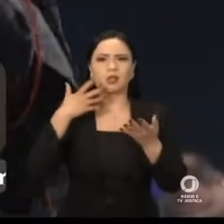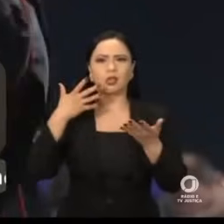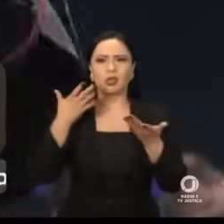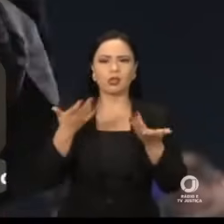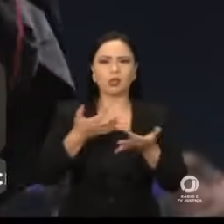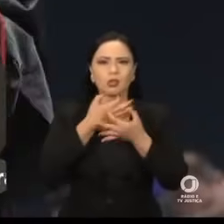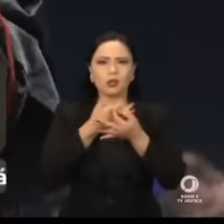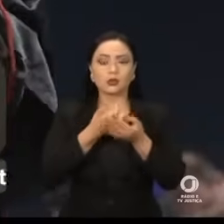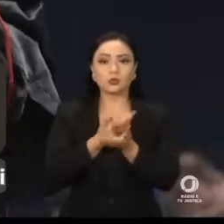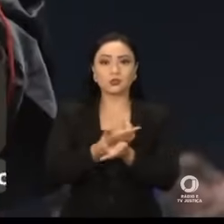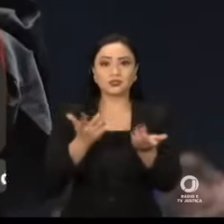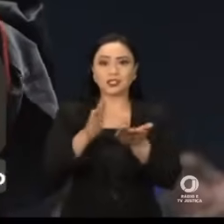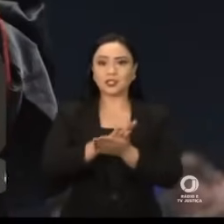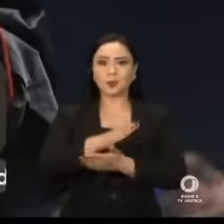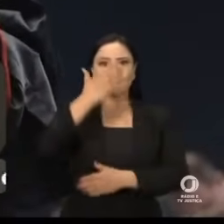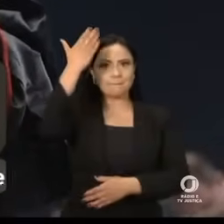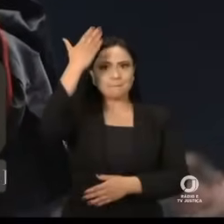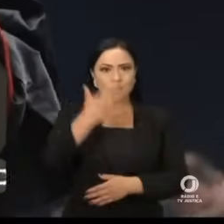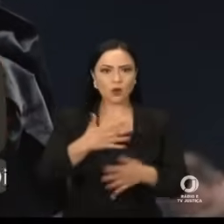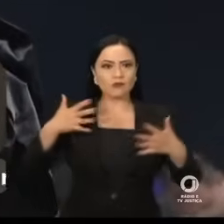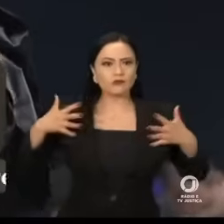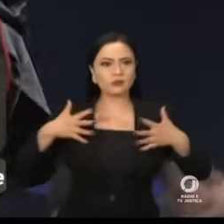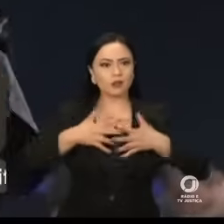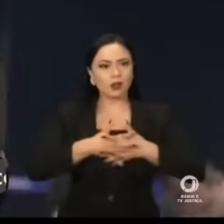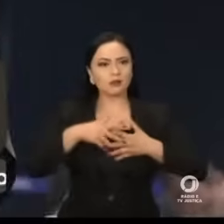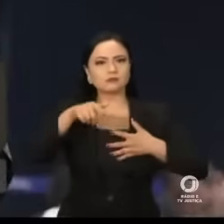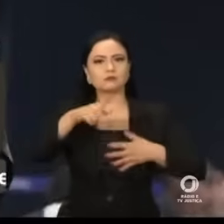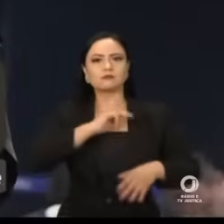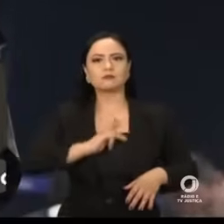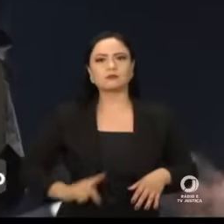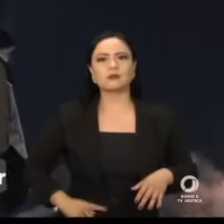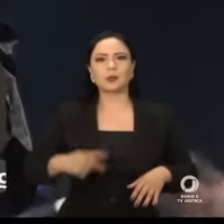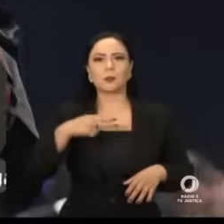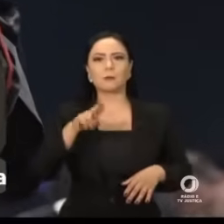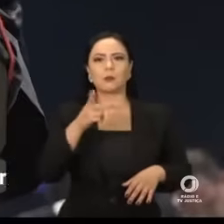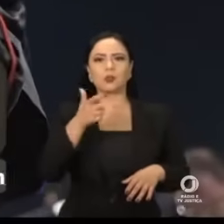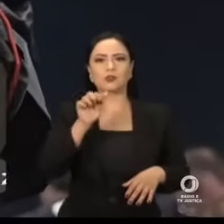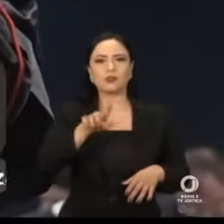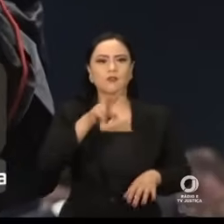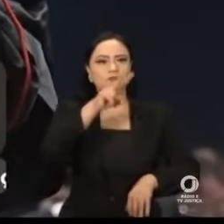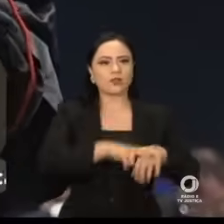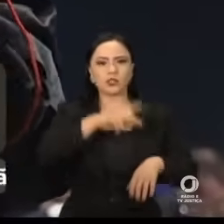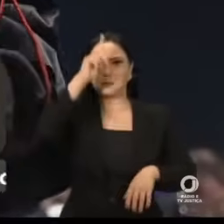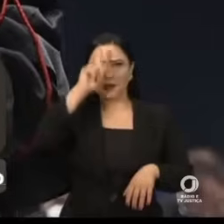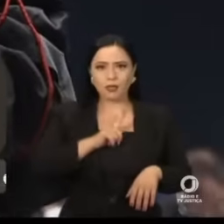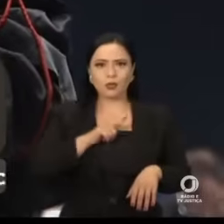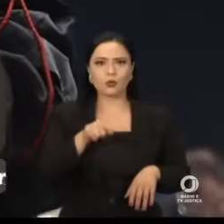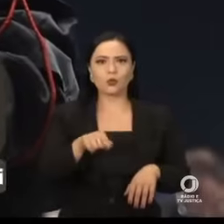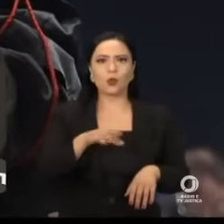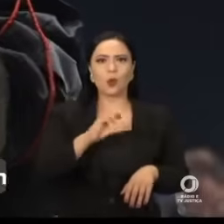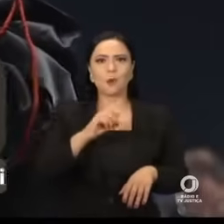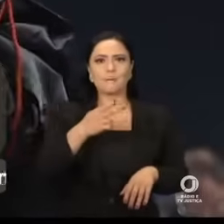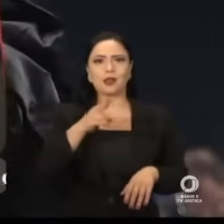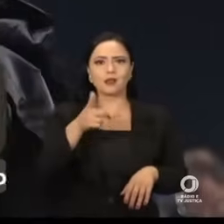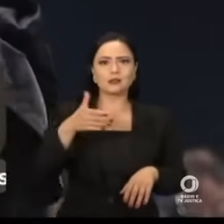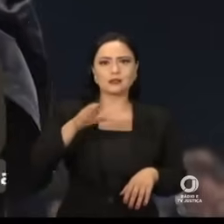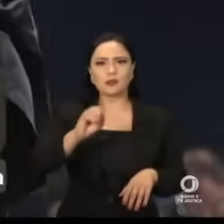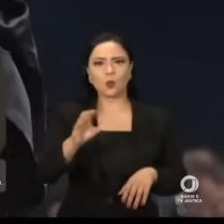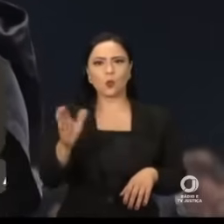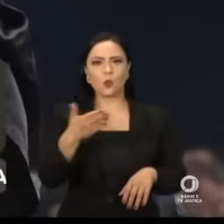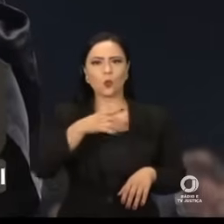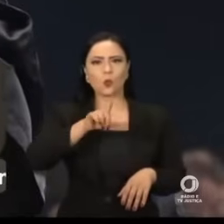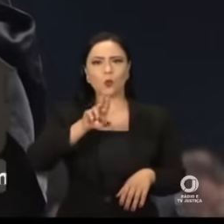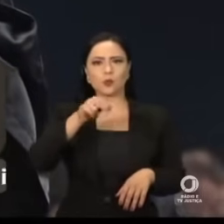uma única prova que atrele o presidente a punhal verde e amarelo, a Operação Luneta e ao 8